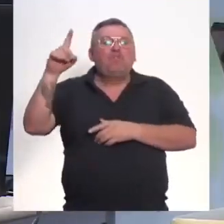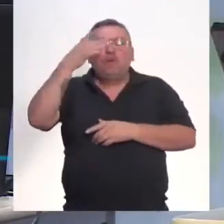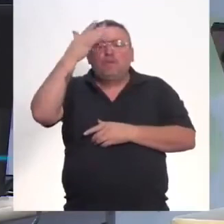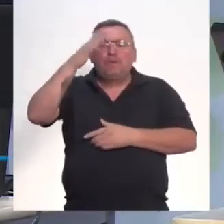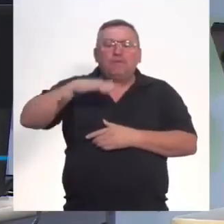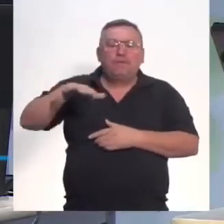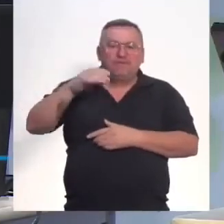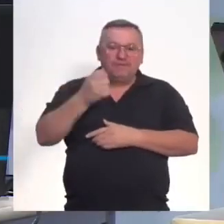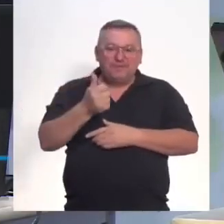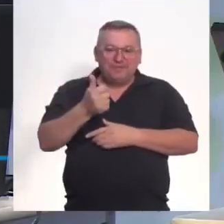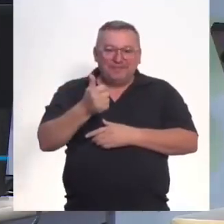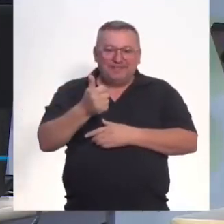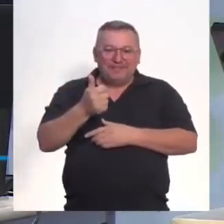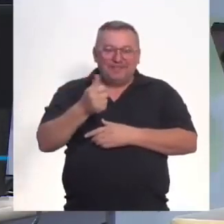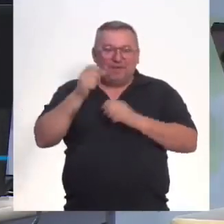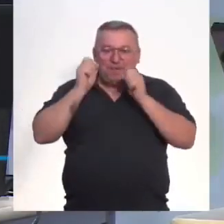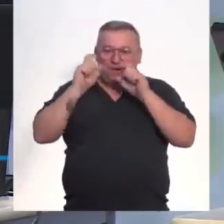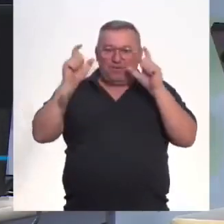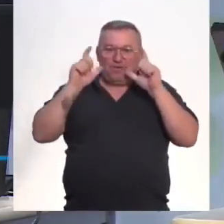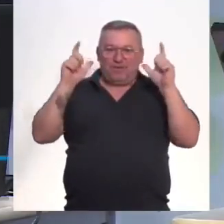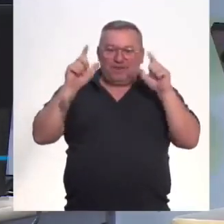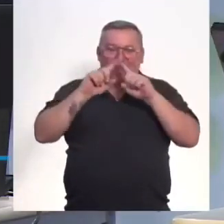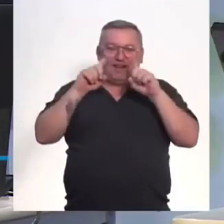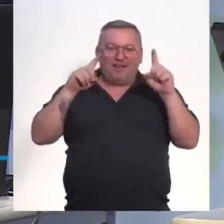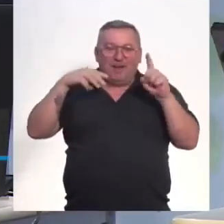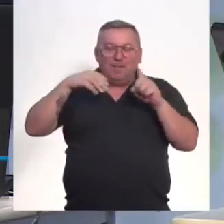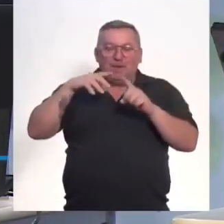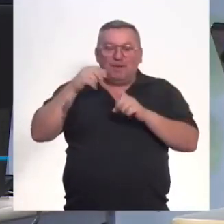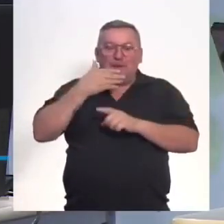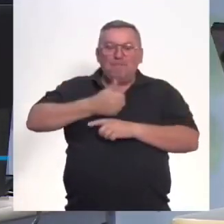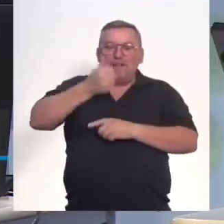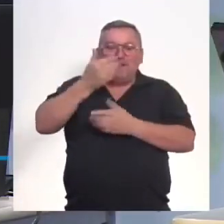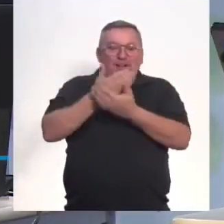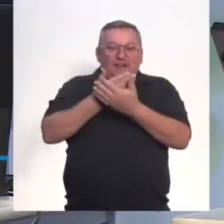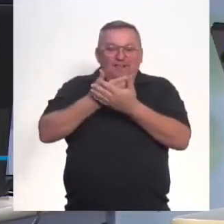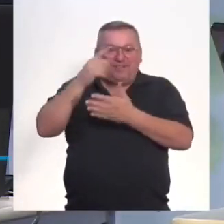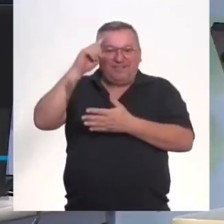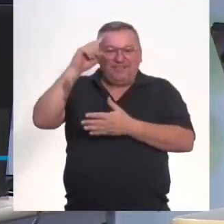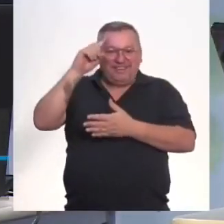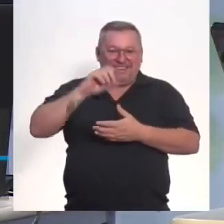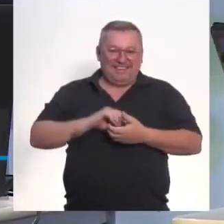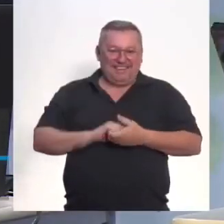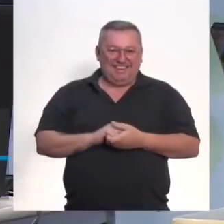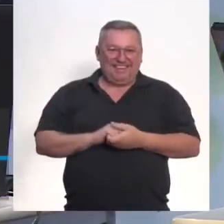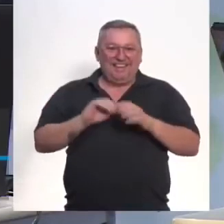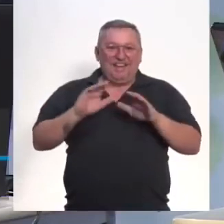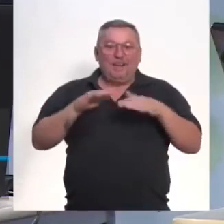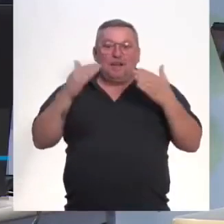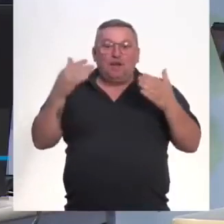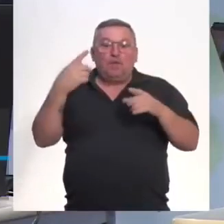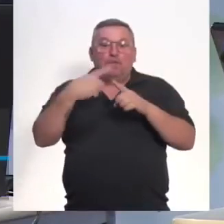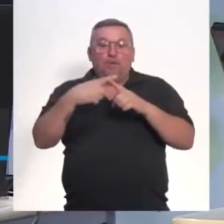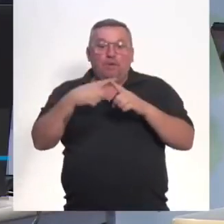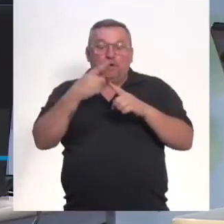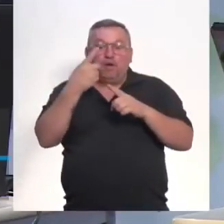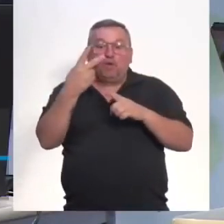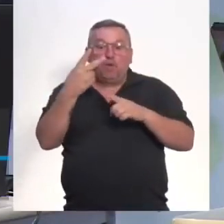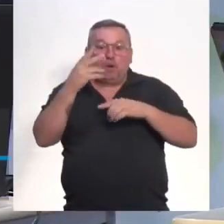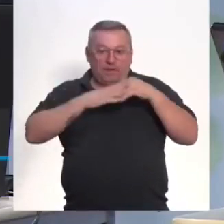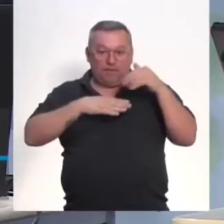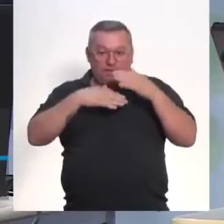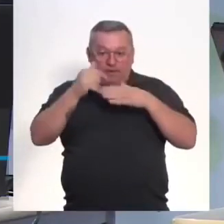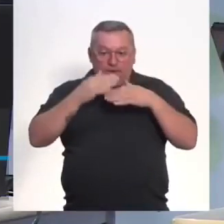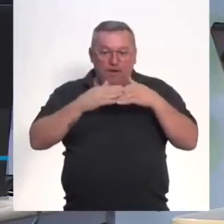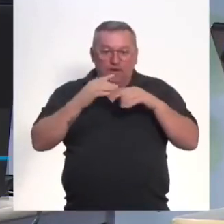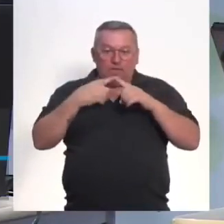Tudo bem com vocês? Bora acordar aí, como disse a Mônica, melhor aula do dia. Boa. Então, por que eu coloquei duas habilidades, tá?